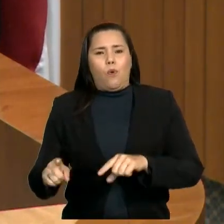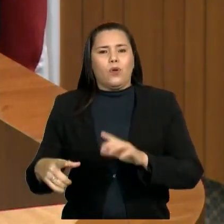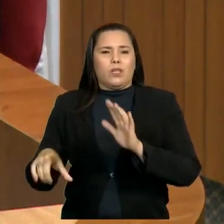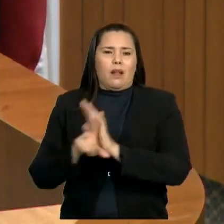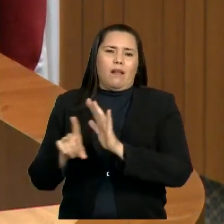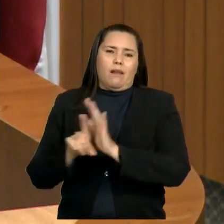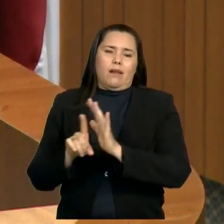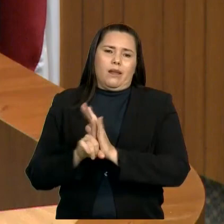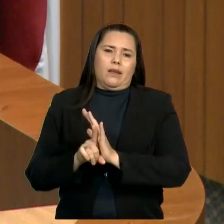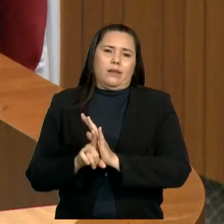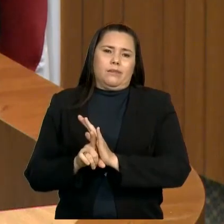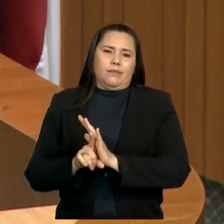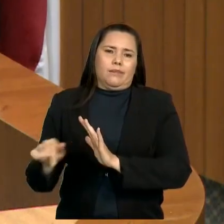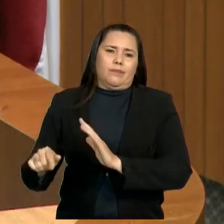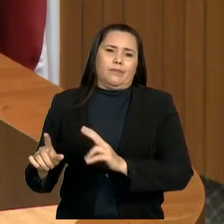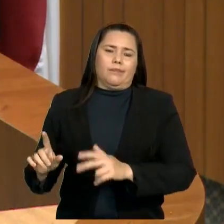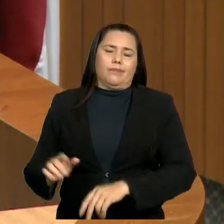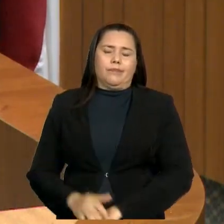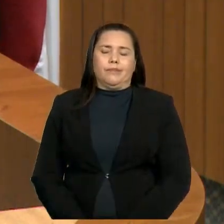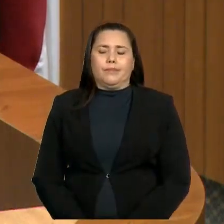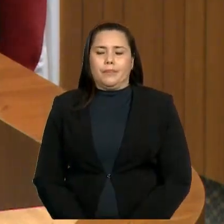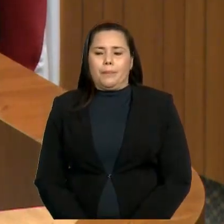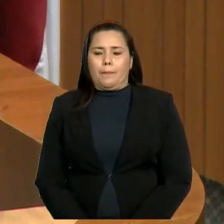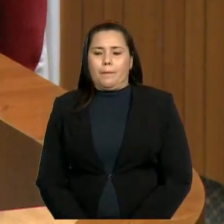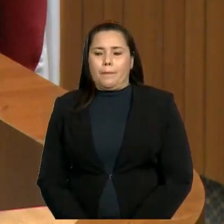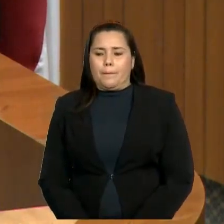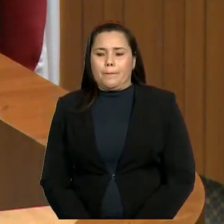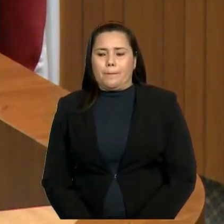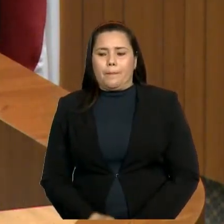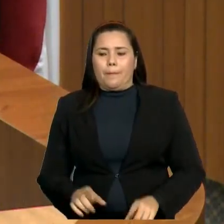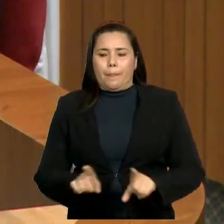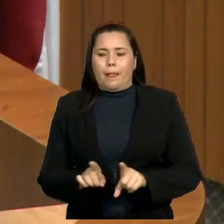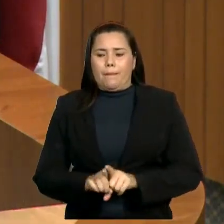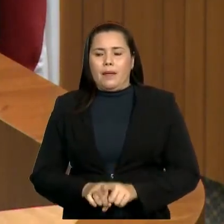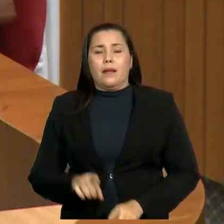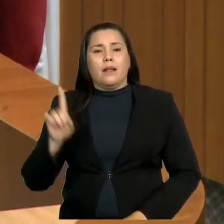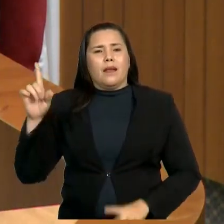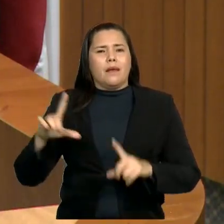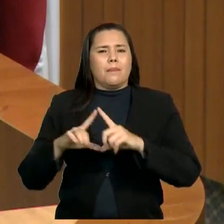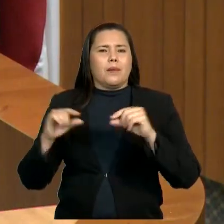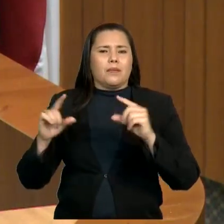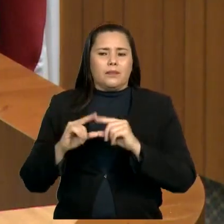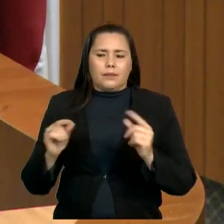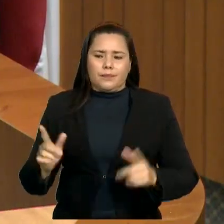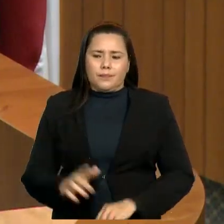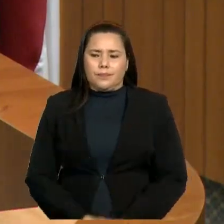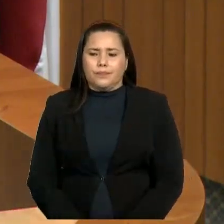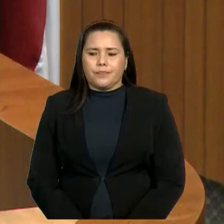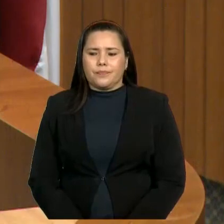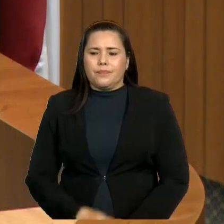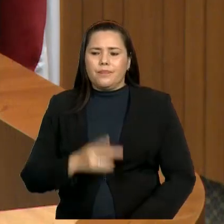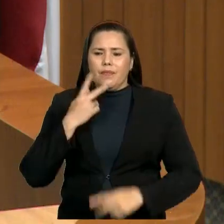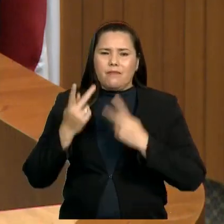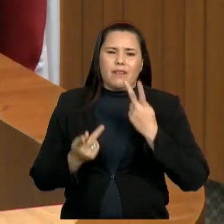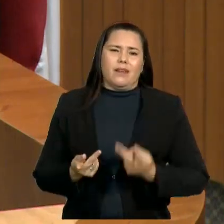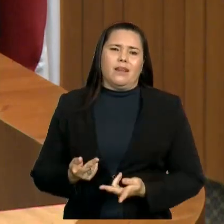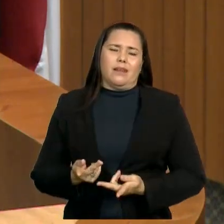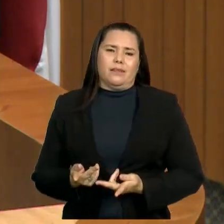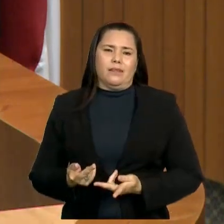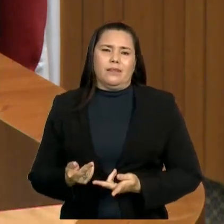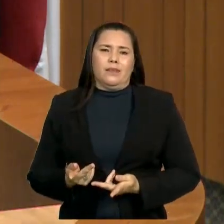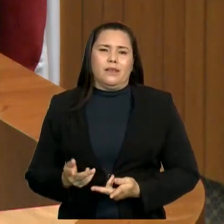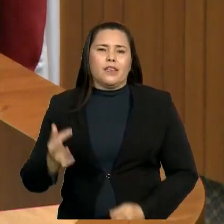revogando a mesma então em relação a essa situação acontecendo em Brasília não dá para dizer que Flávio Dino não é coerente Deputado